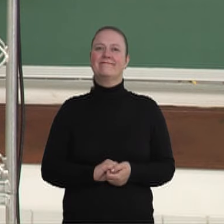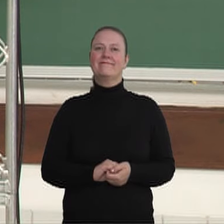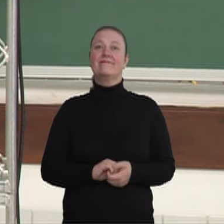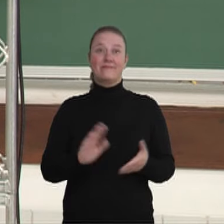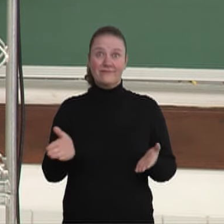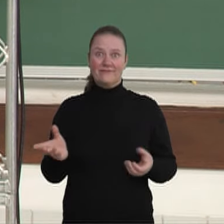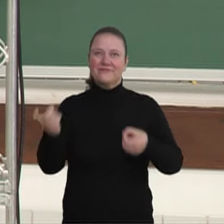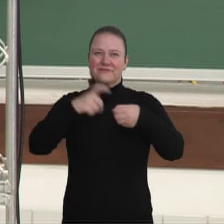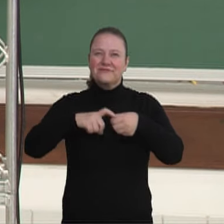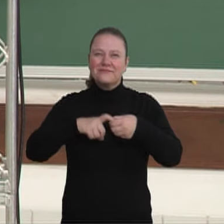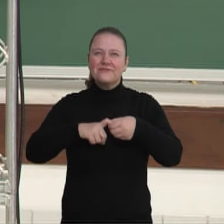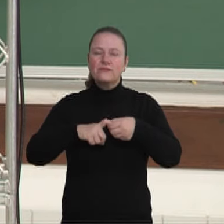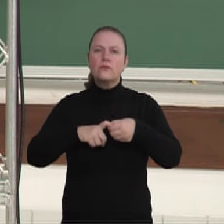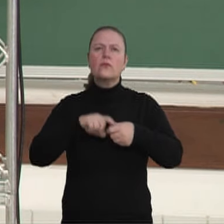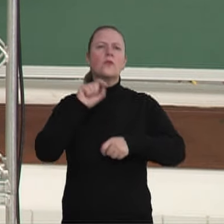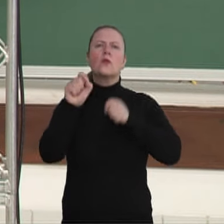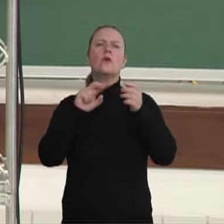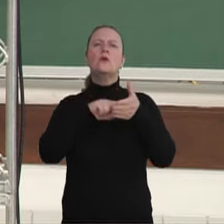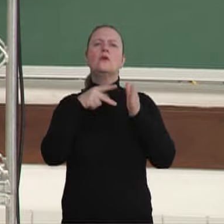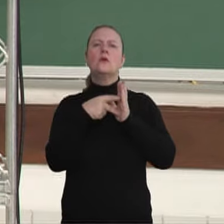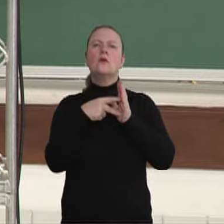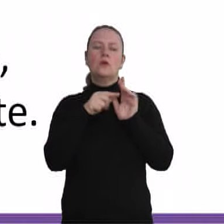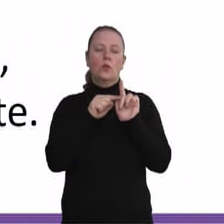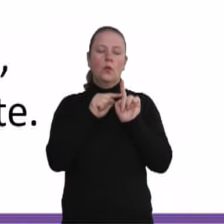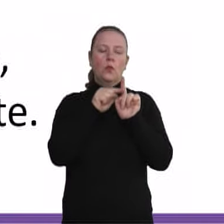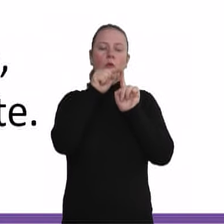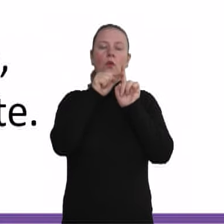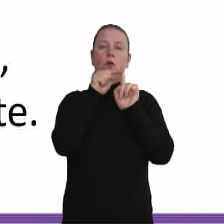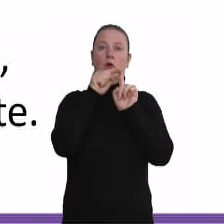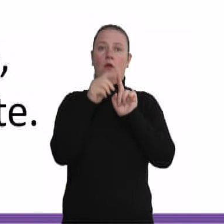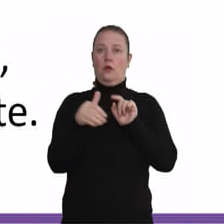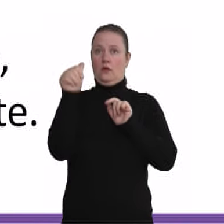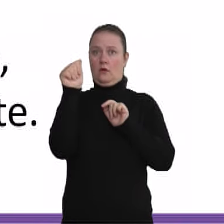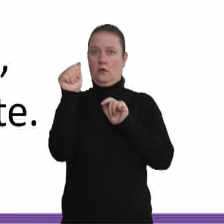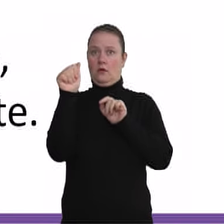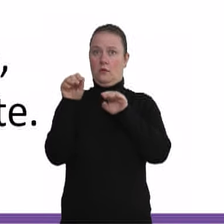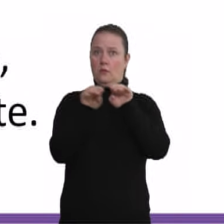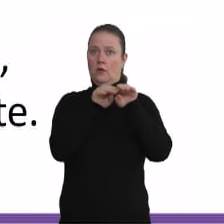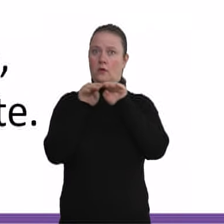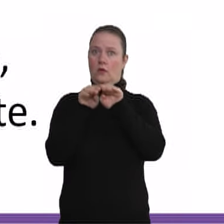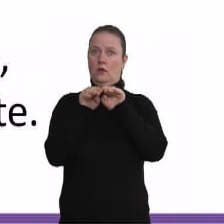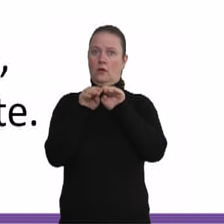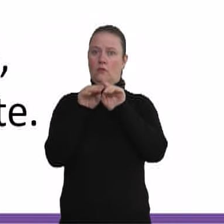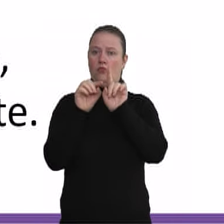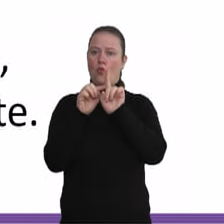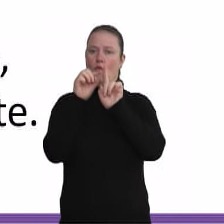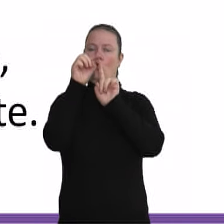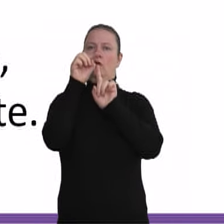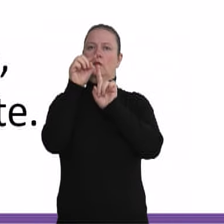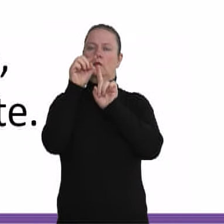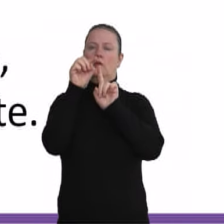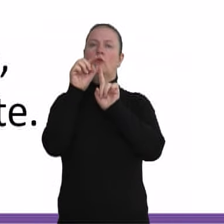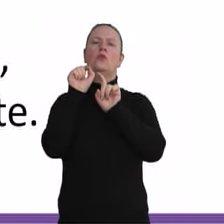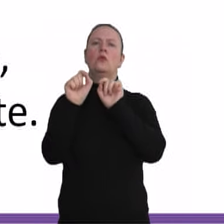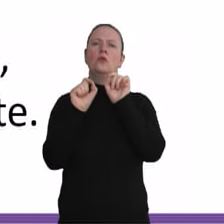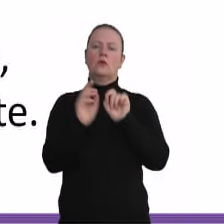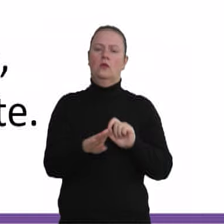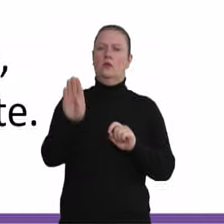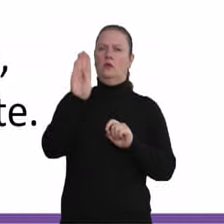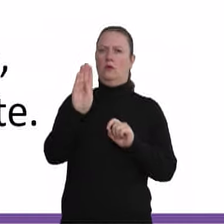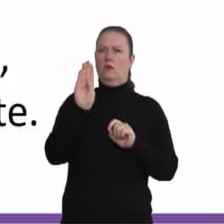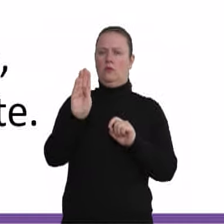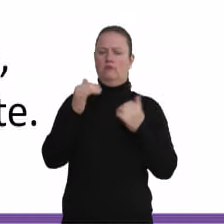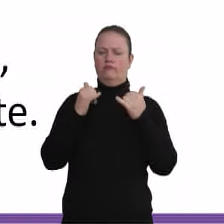Então vamos lá, pessoal. Qual é a definição de temperatura? Letra A, médio grau de agitação térmica das moléculas. Letra B, fluxo